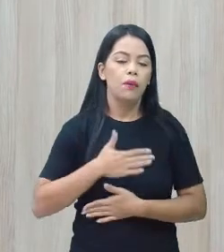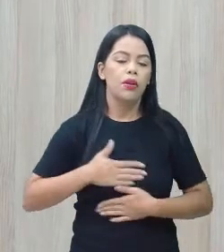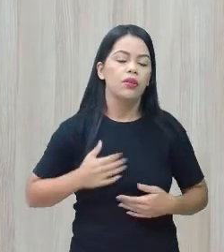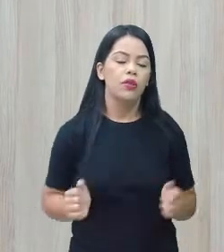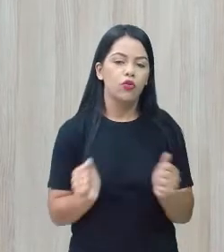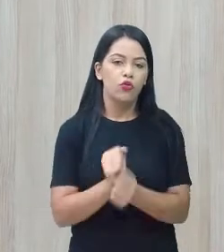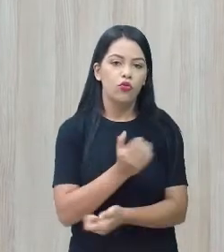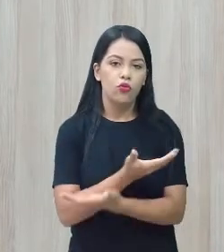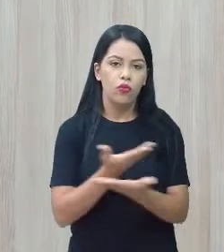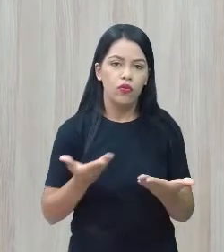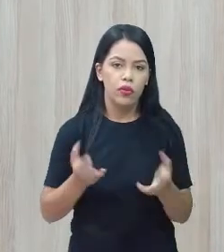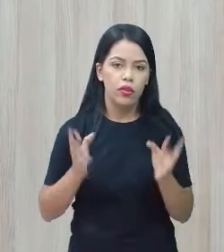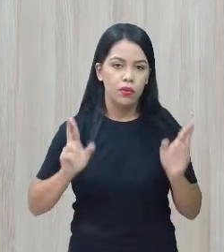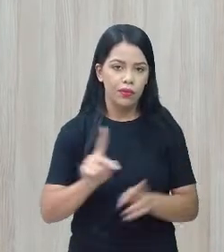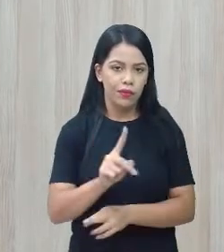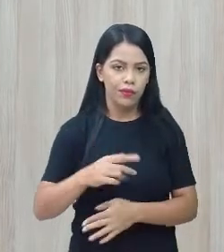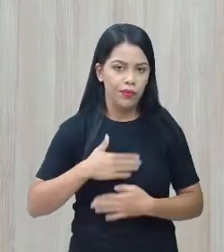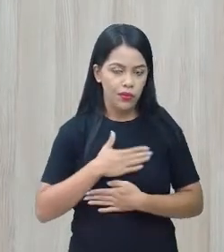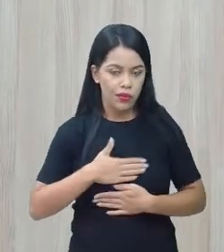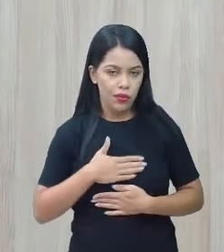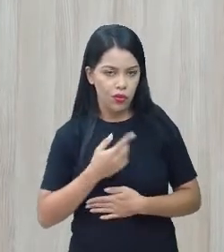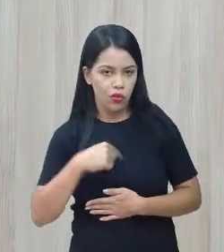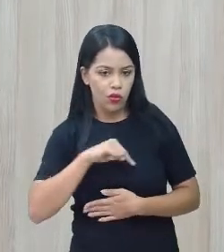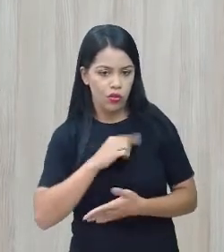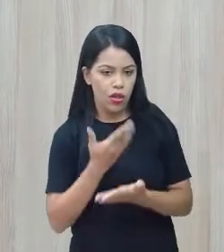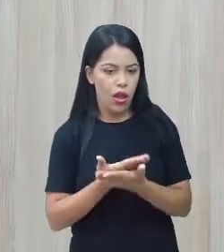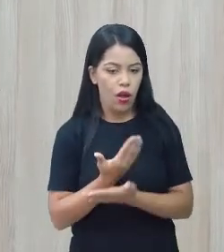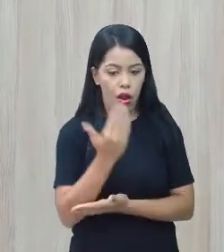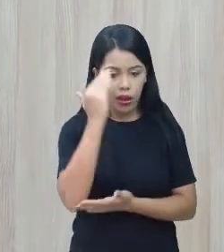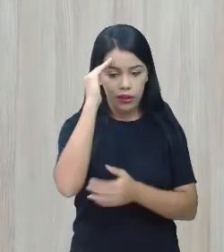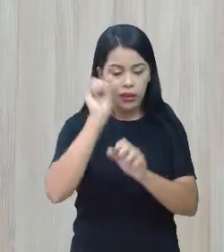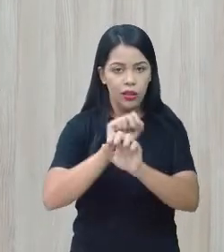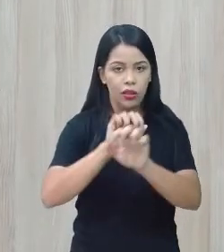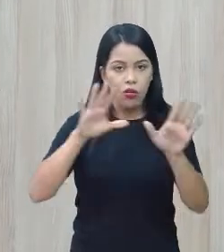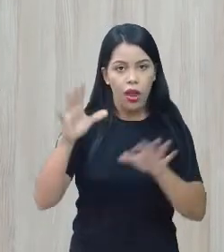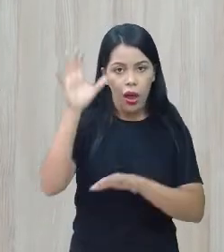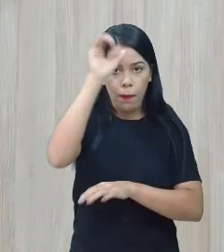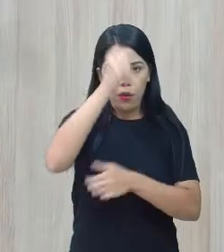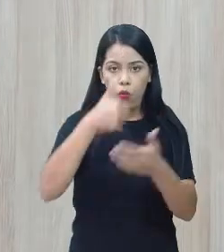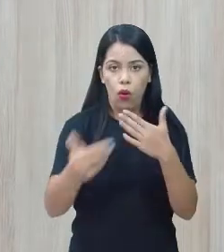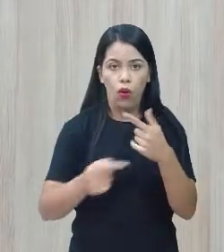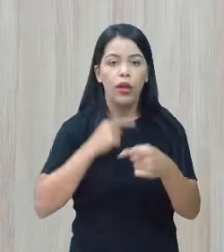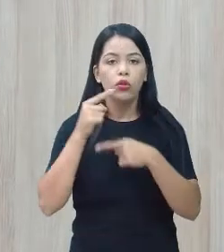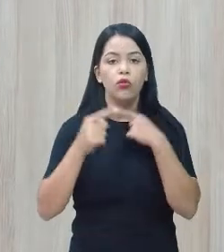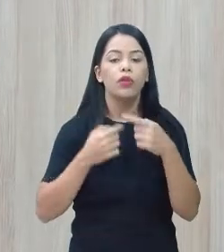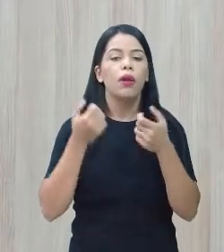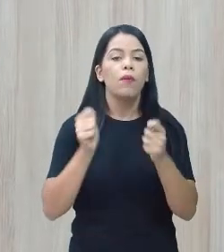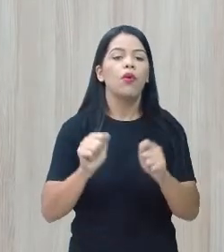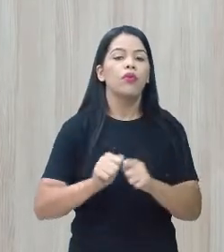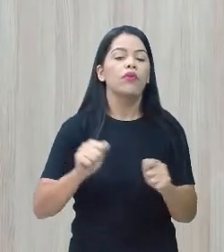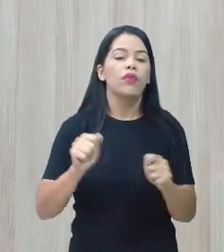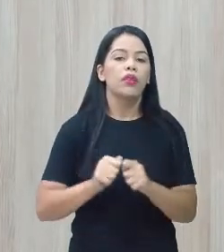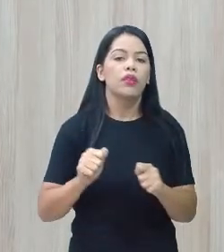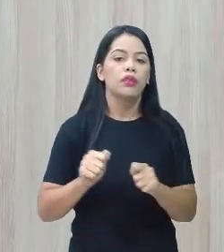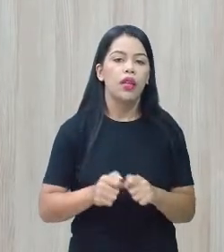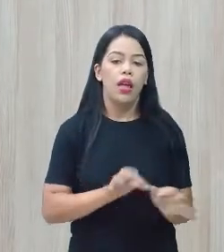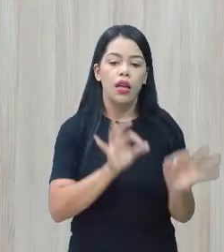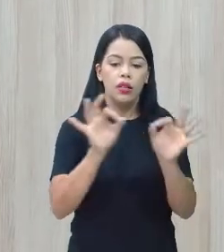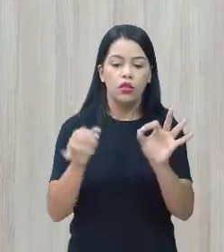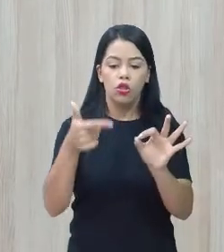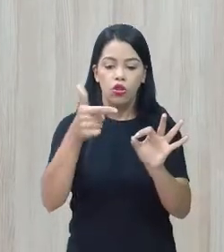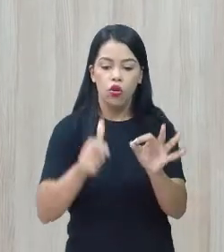com vocês. Espero que vocês tenham gostado, entendido, aprendido. Qualquer dúvida, façam como Lauriane. Reassistam a